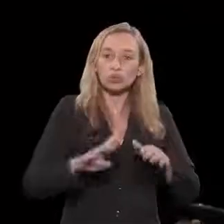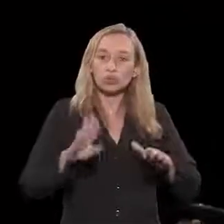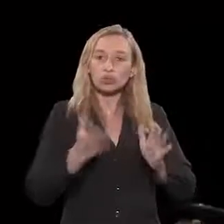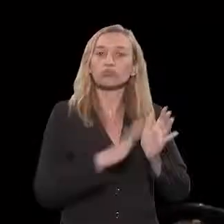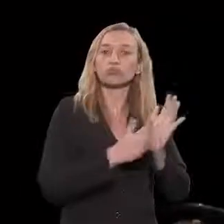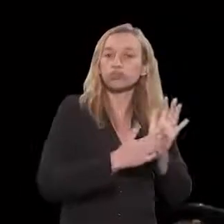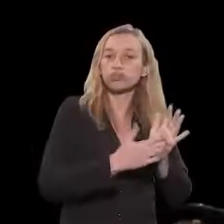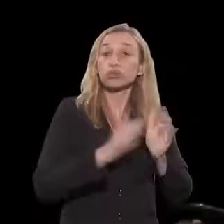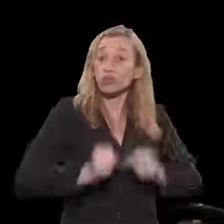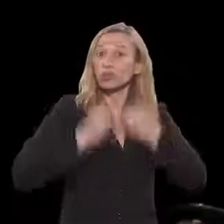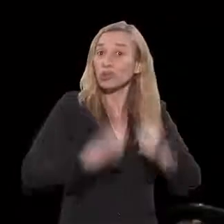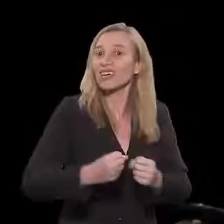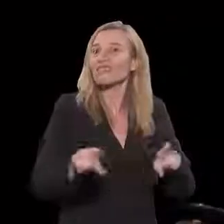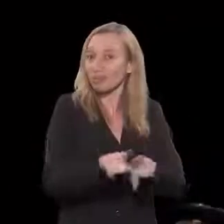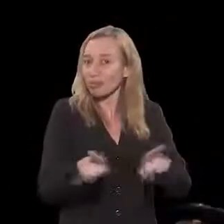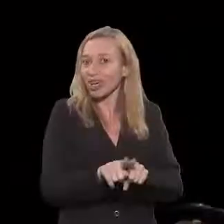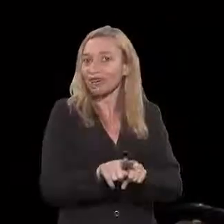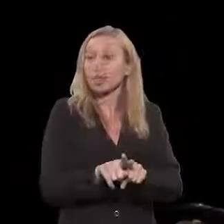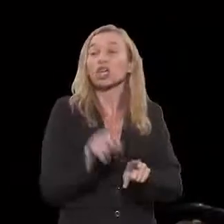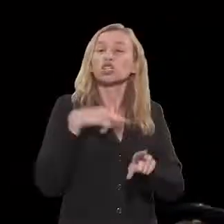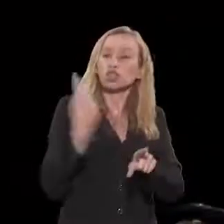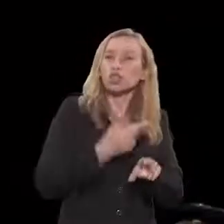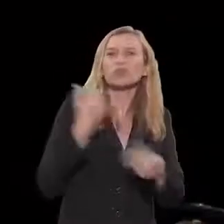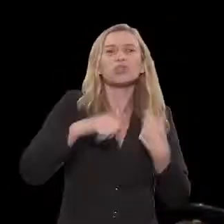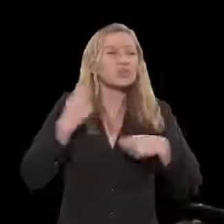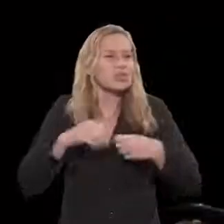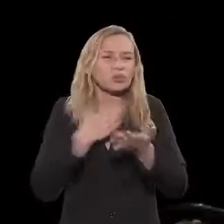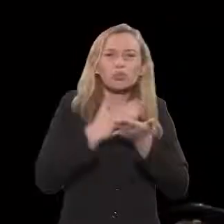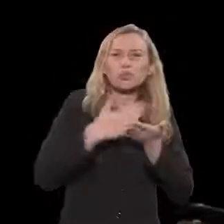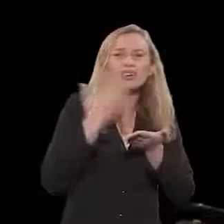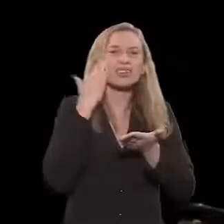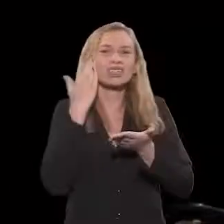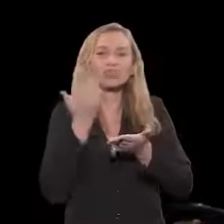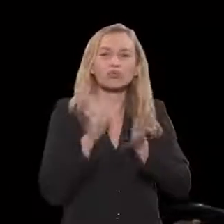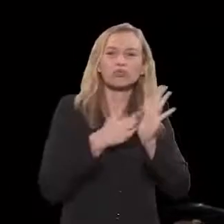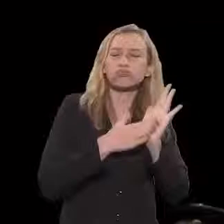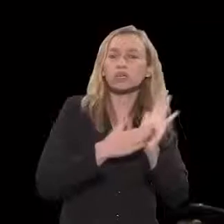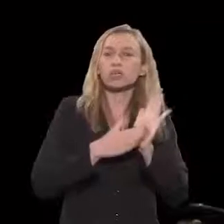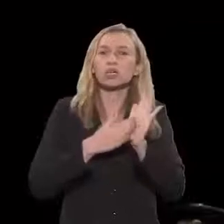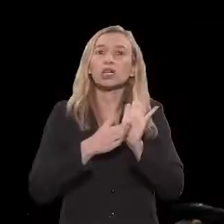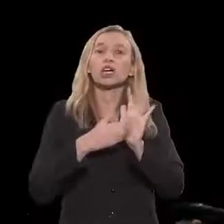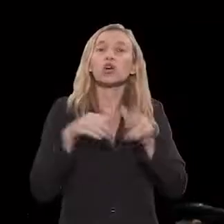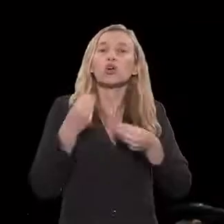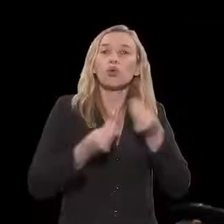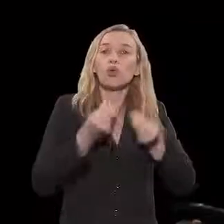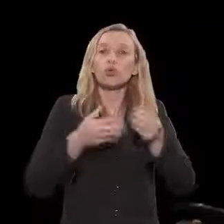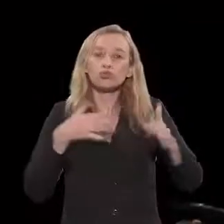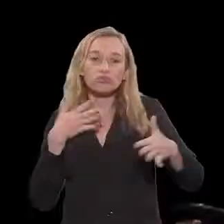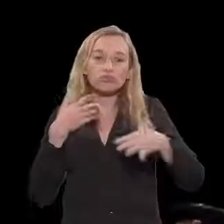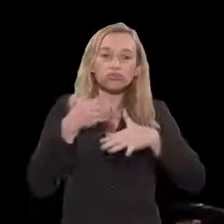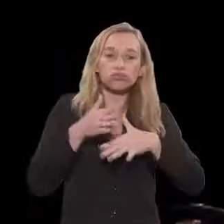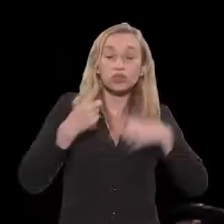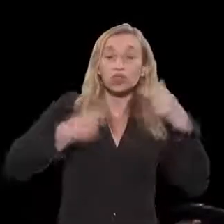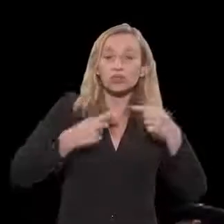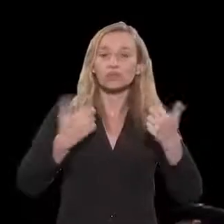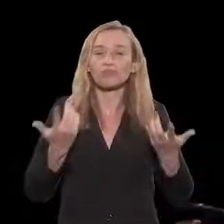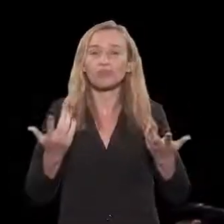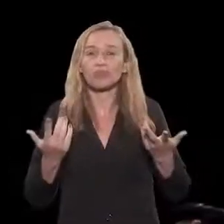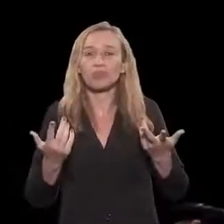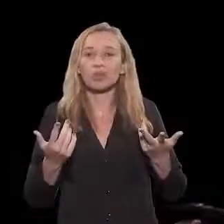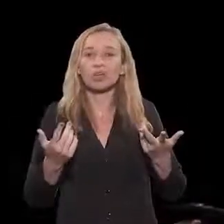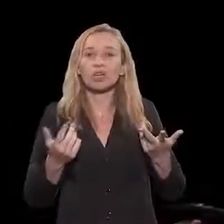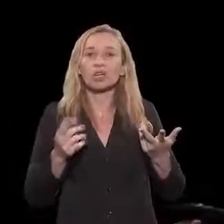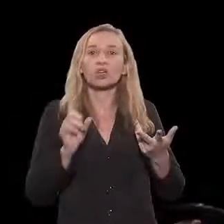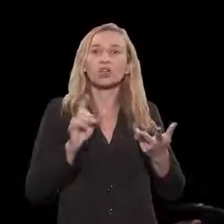de empoderamento e é um instrumento de poder, sabe? A gente precisa começar a entender o samba como uma fonte de autoridade